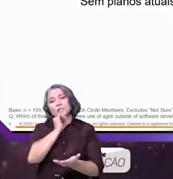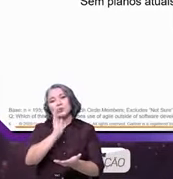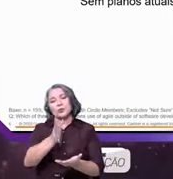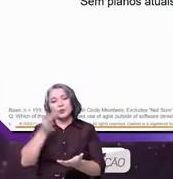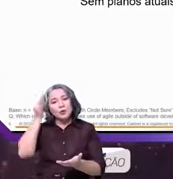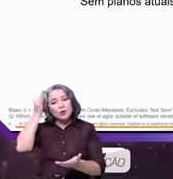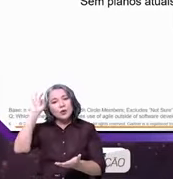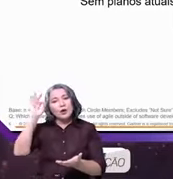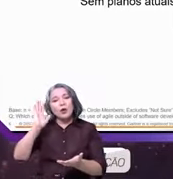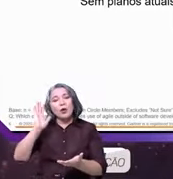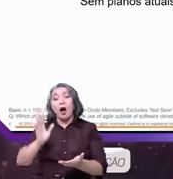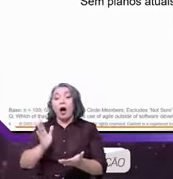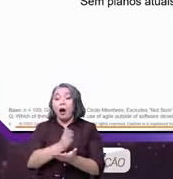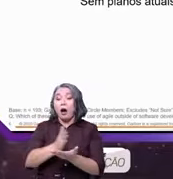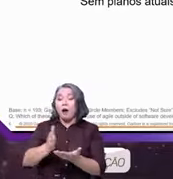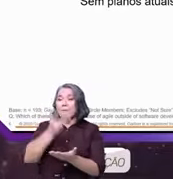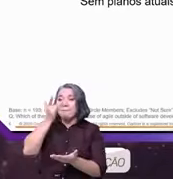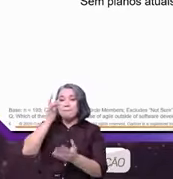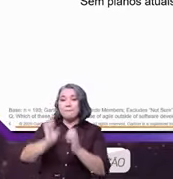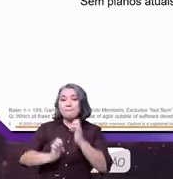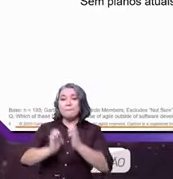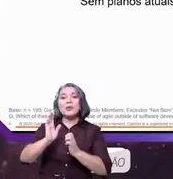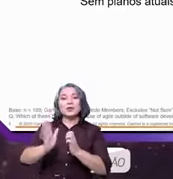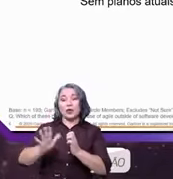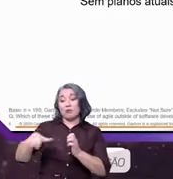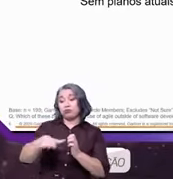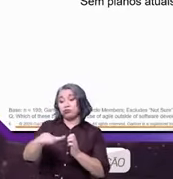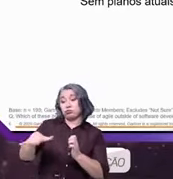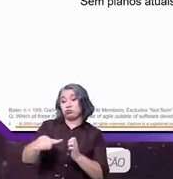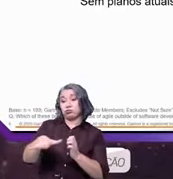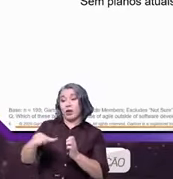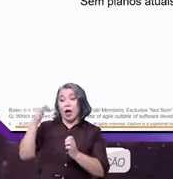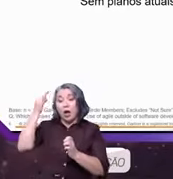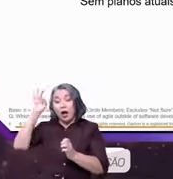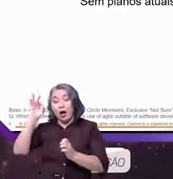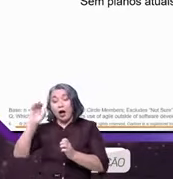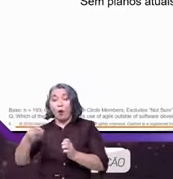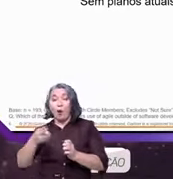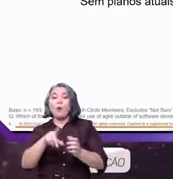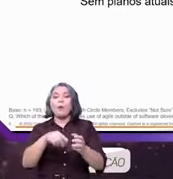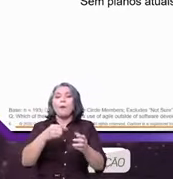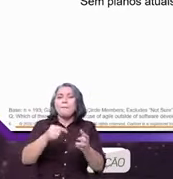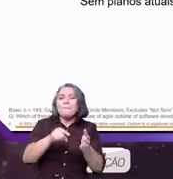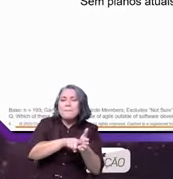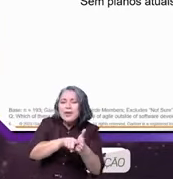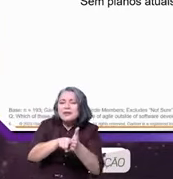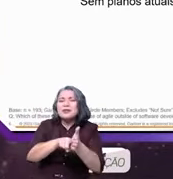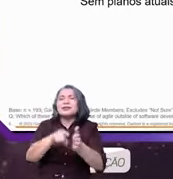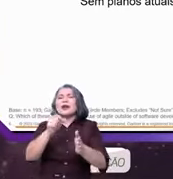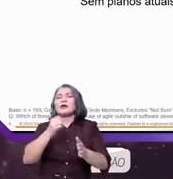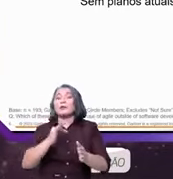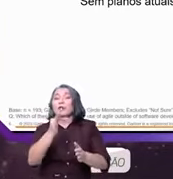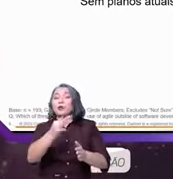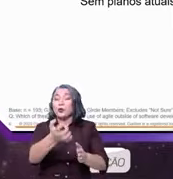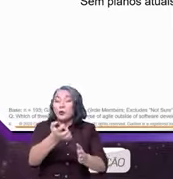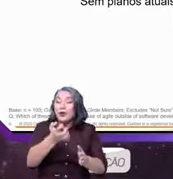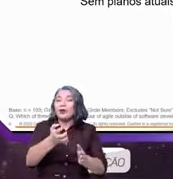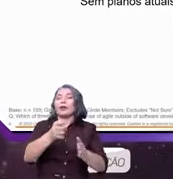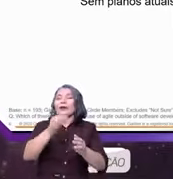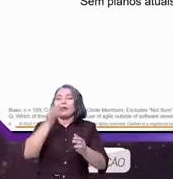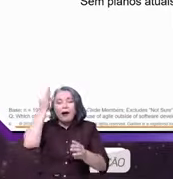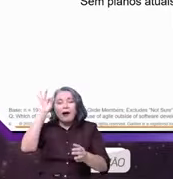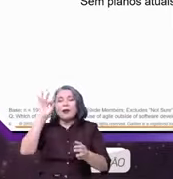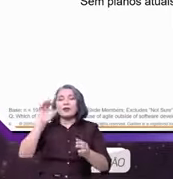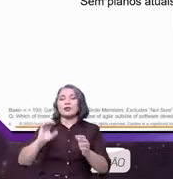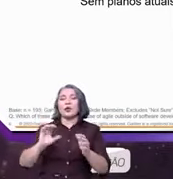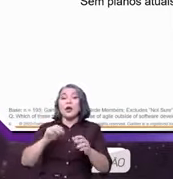Alguns já estão utilizando, já está utilizando em alguma área, ou já planeja utilizar, mas ainda não tem, está em algum